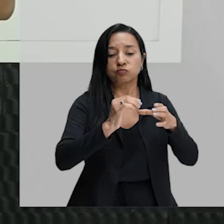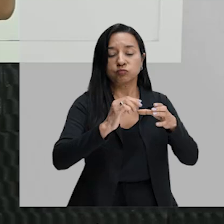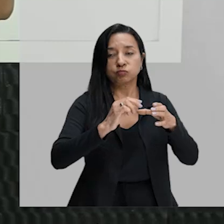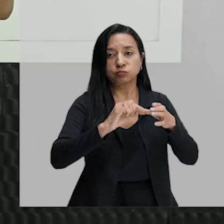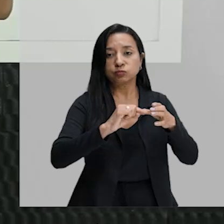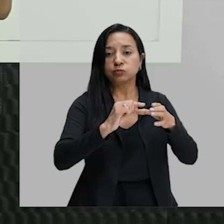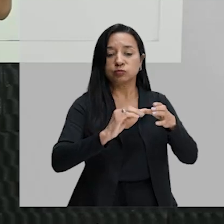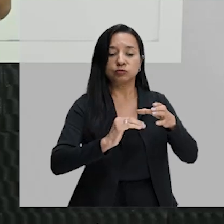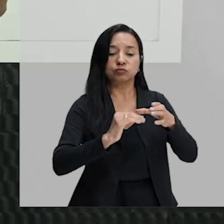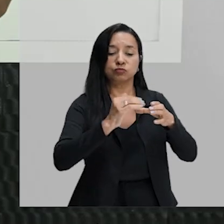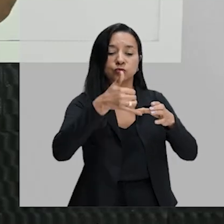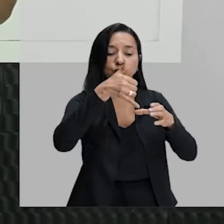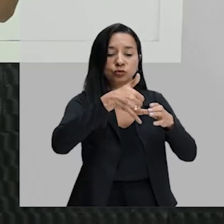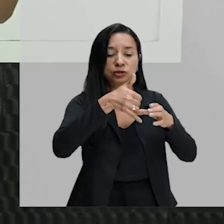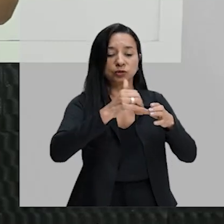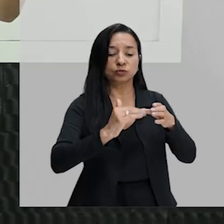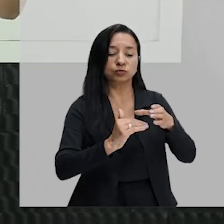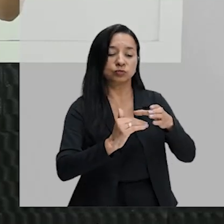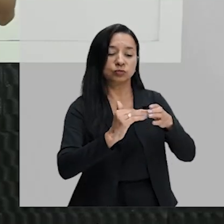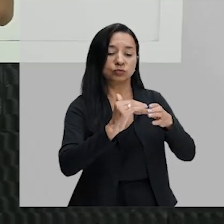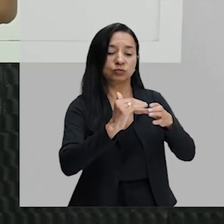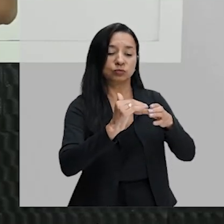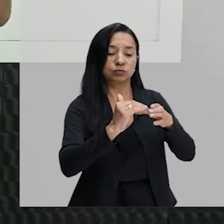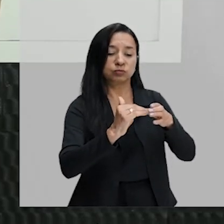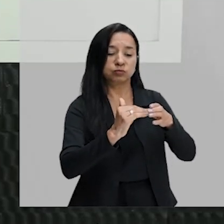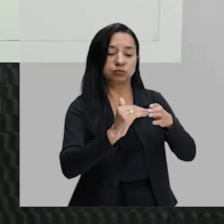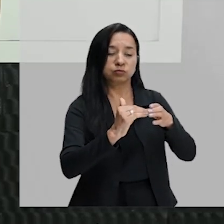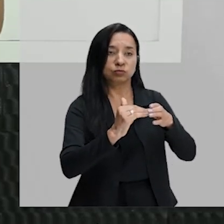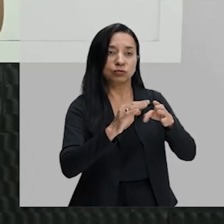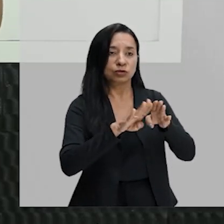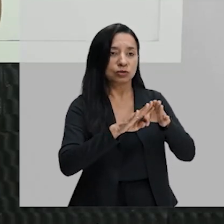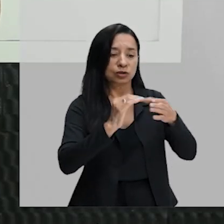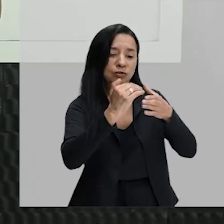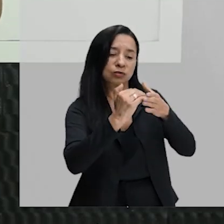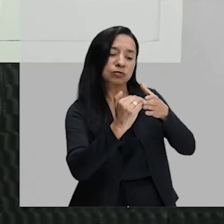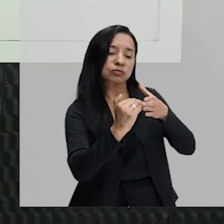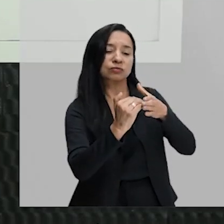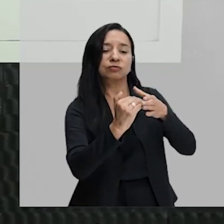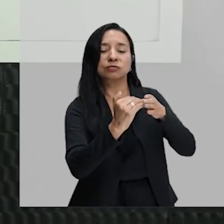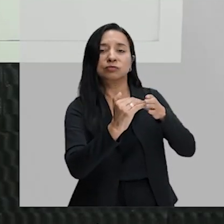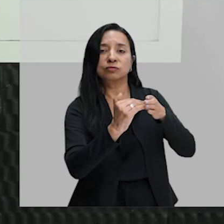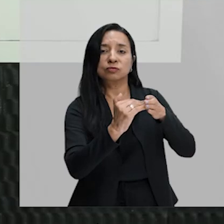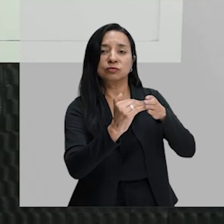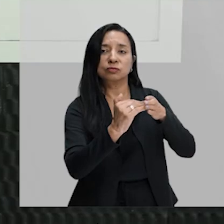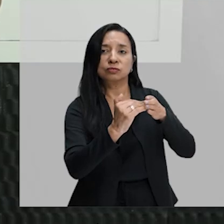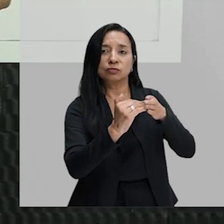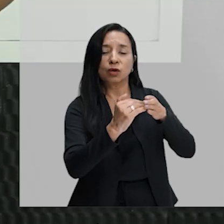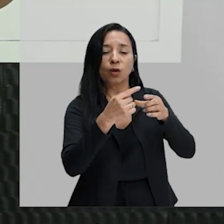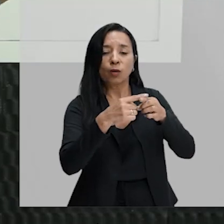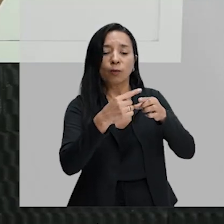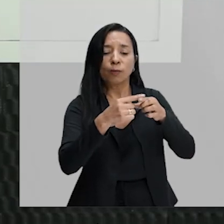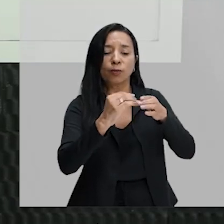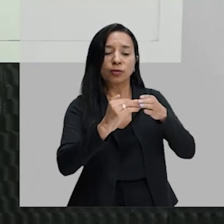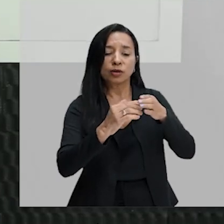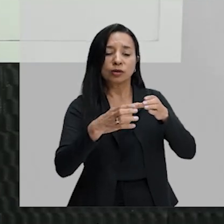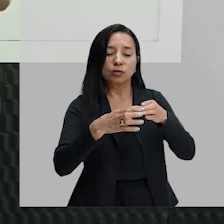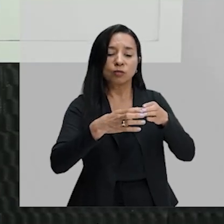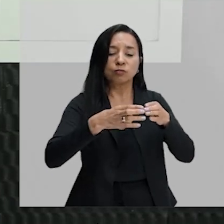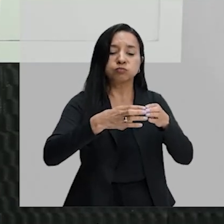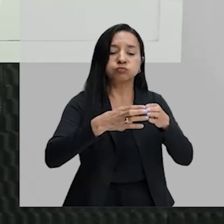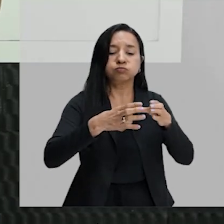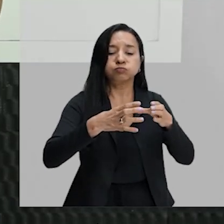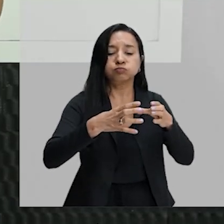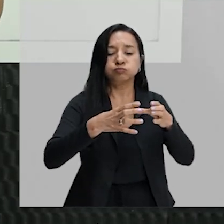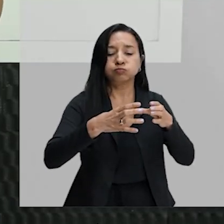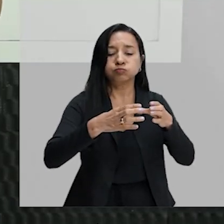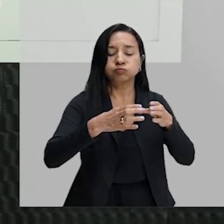do líquido. Ele saiu lá na borda, mas quando chegou aqui ainda vai ter um espaço, porque o recipiente ele vai dilatar,